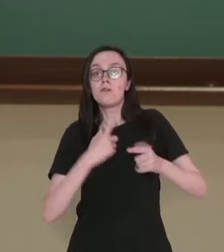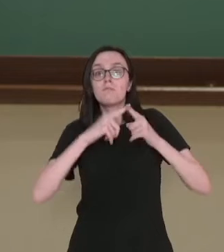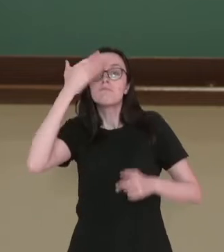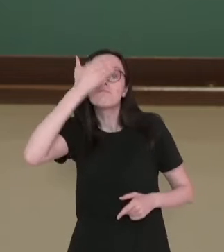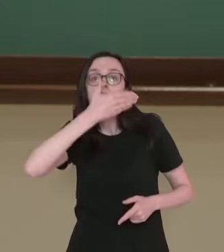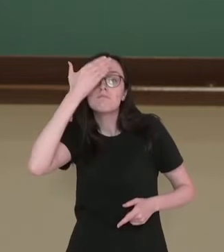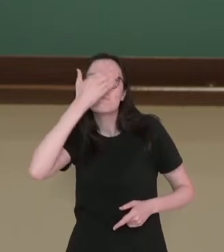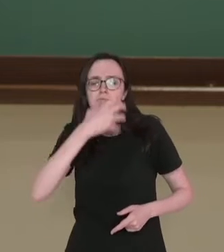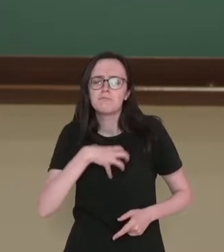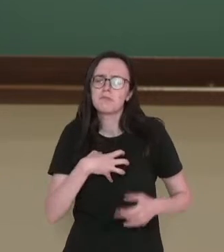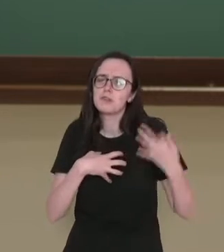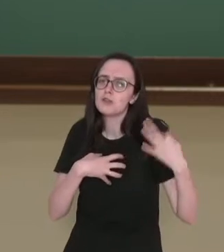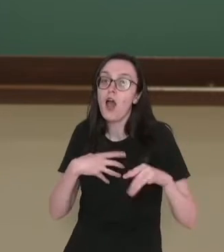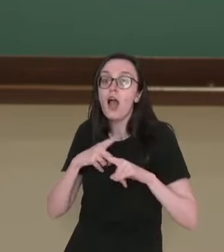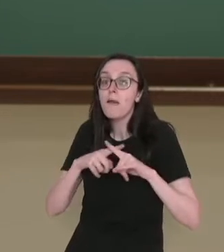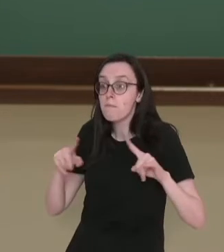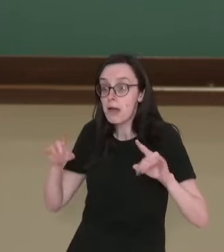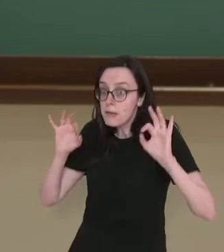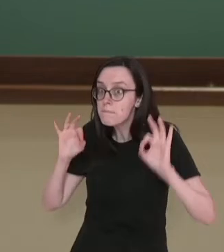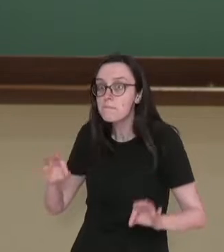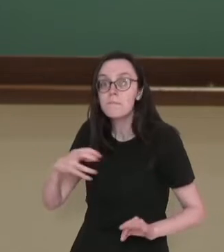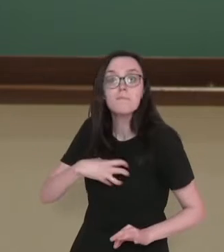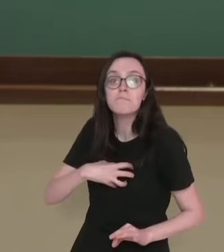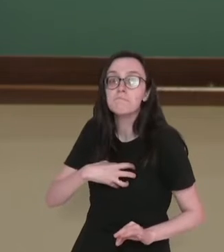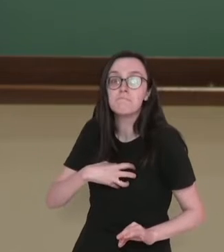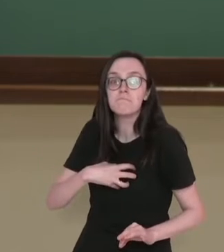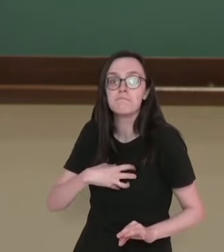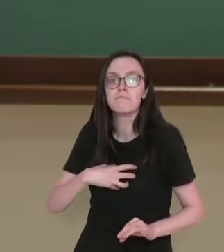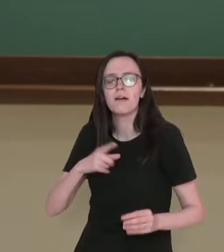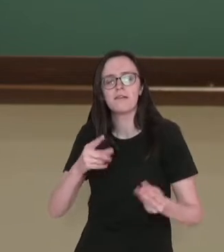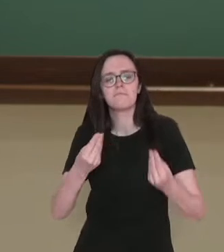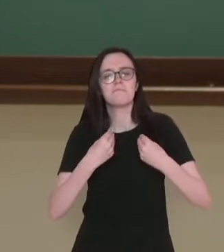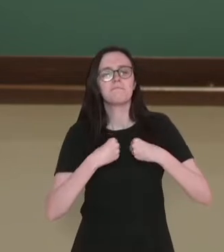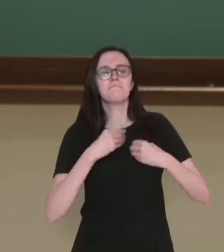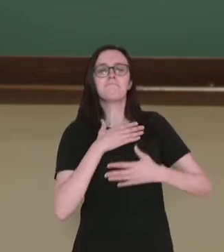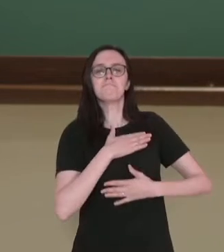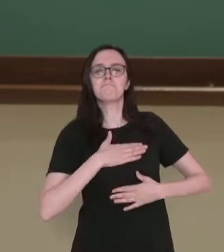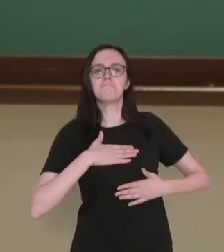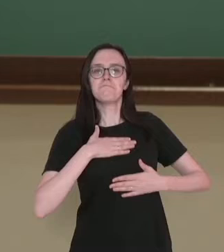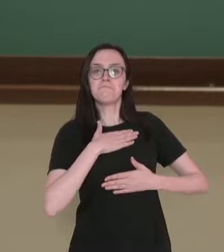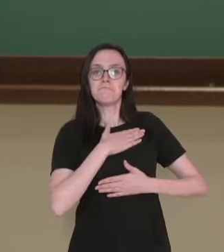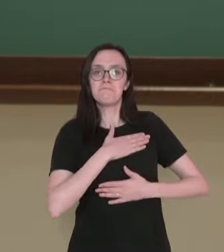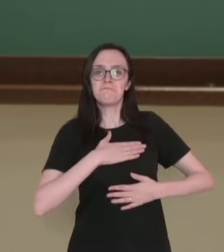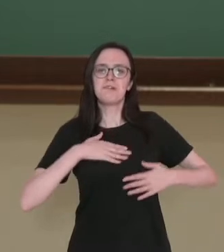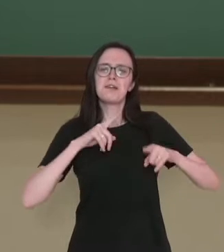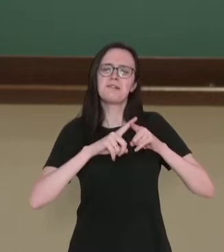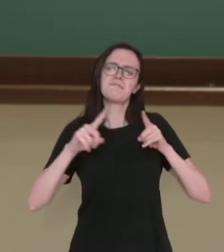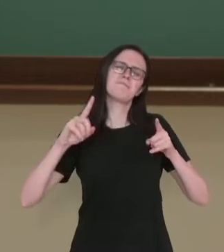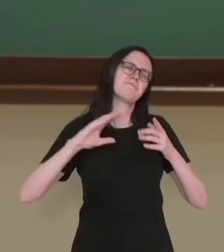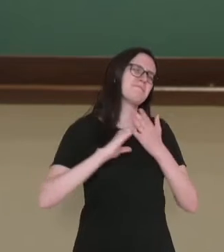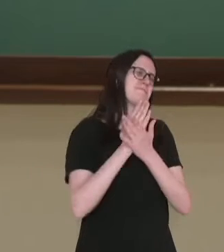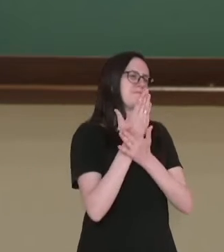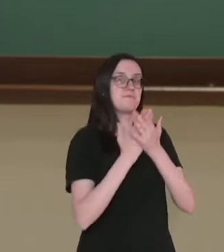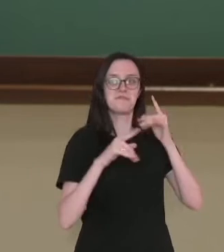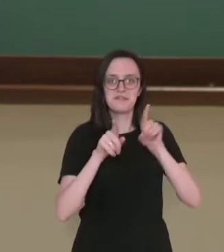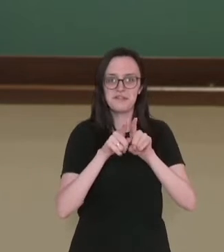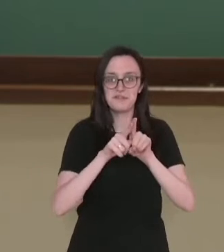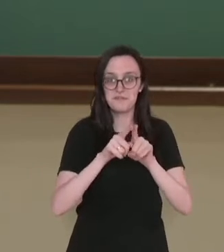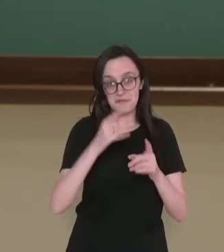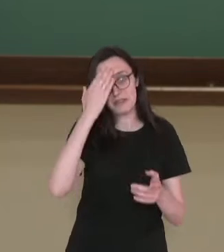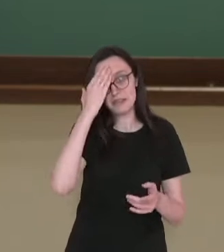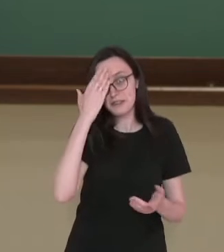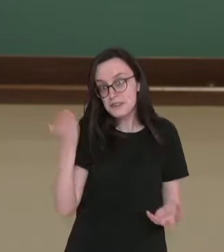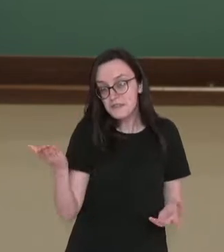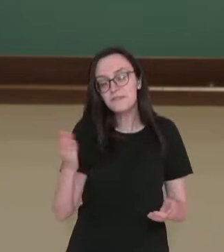que dói e não se sente. É um contentamento descontente, lembrou? Muito bem!